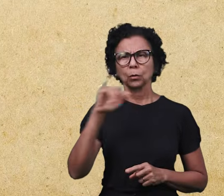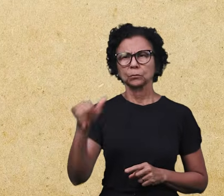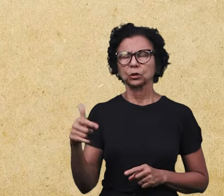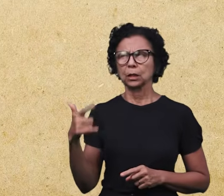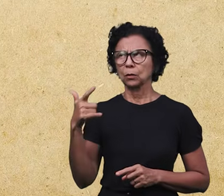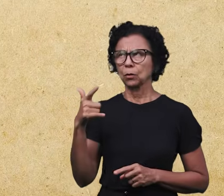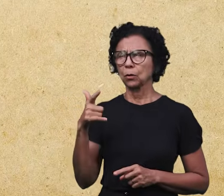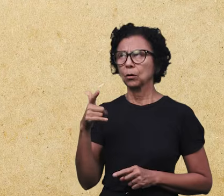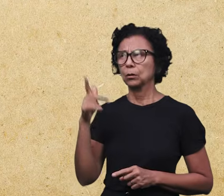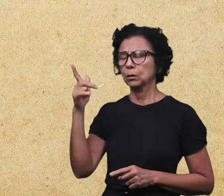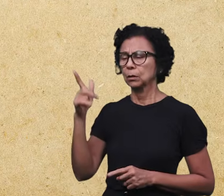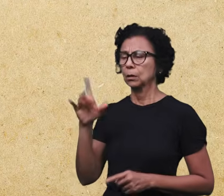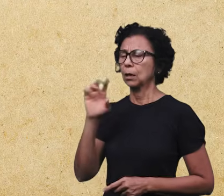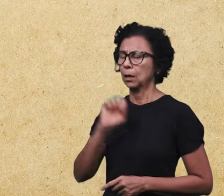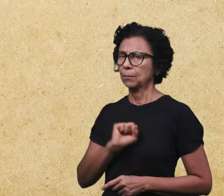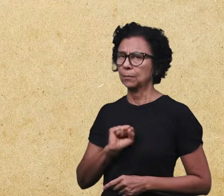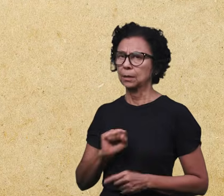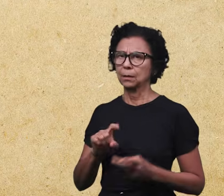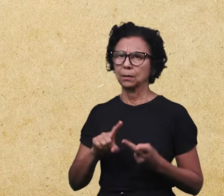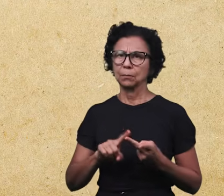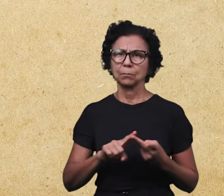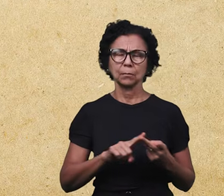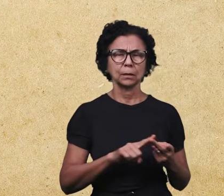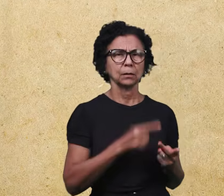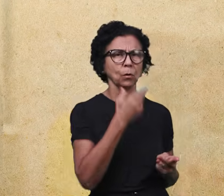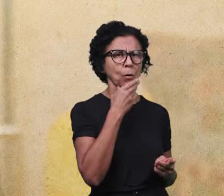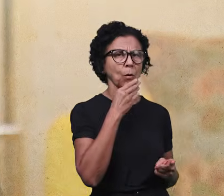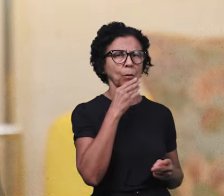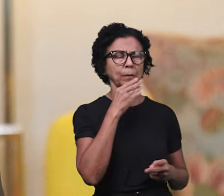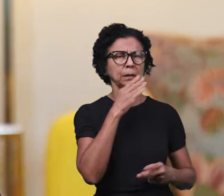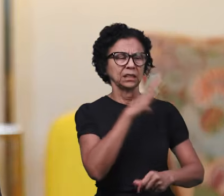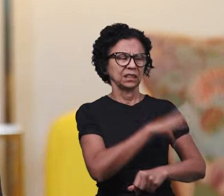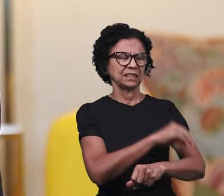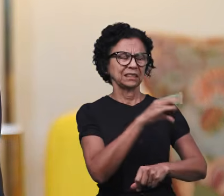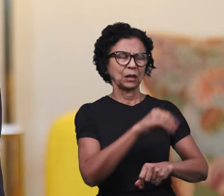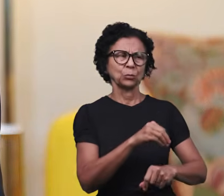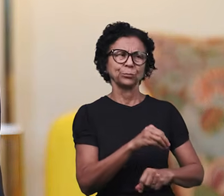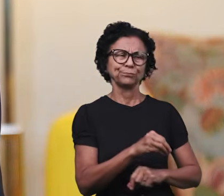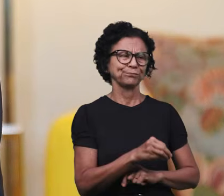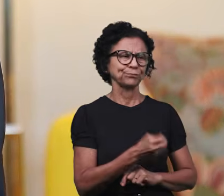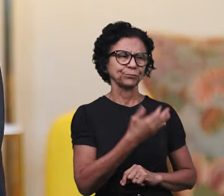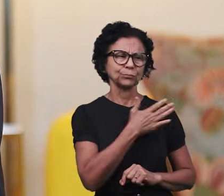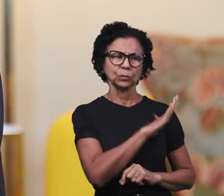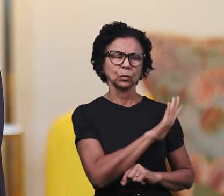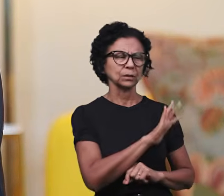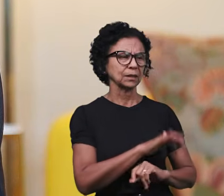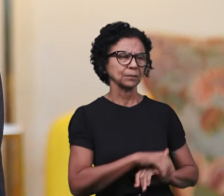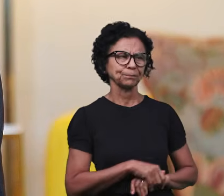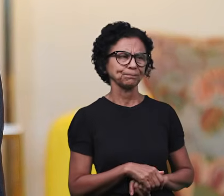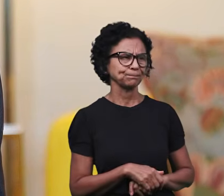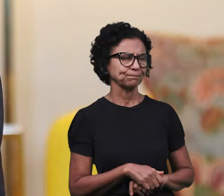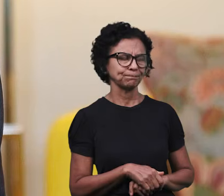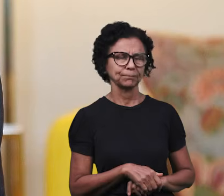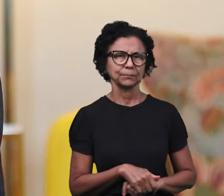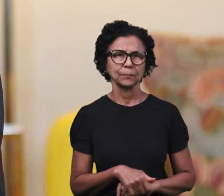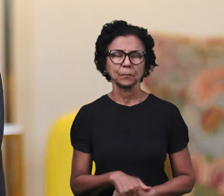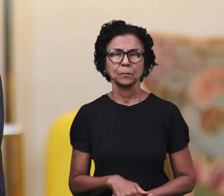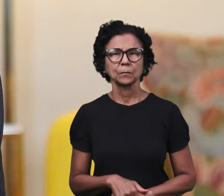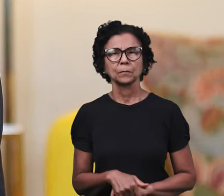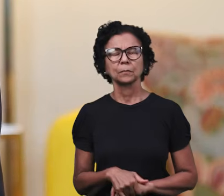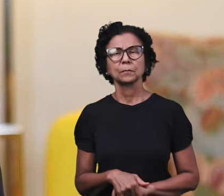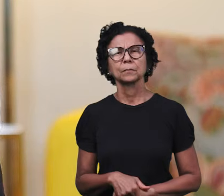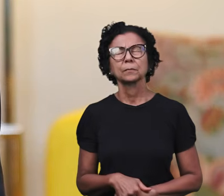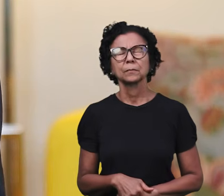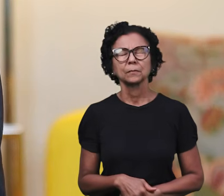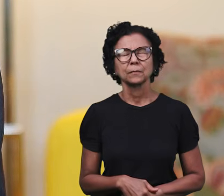Esaú. Então a primeira colocação que se faz é que o Senhor mostra aqui